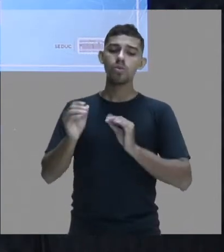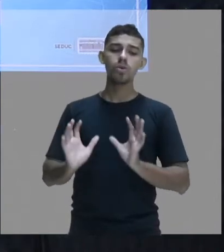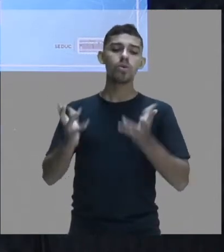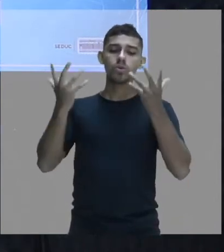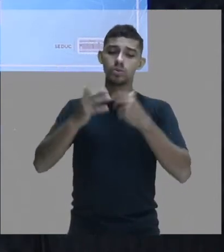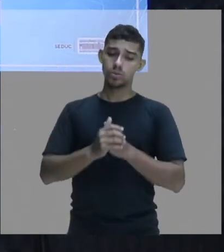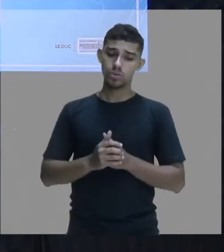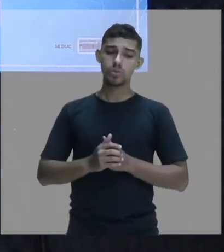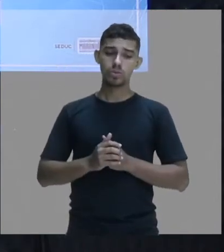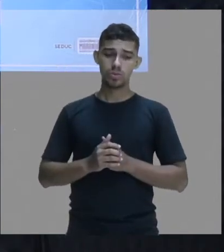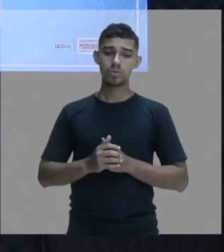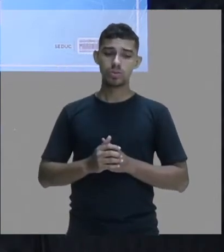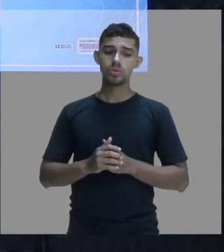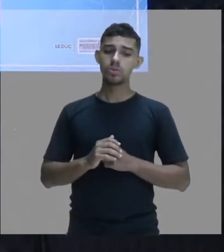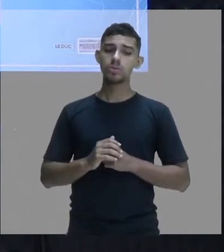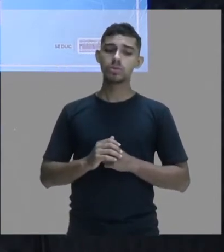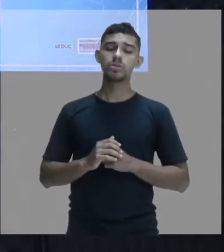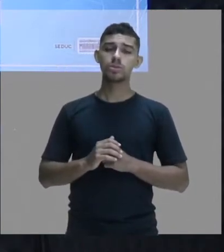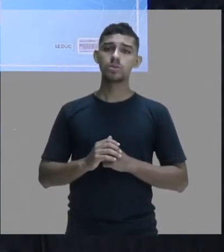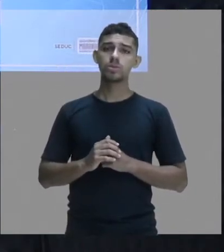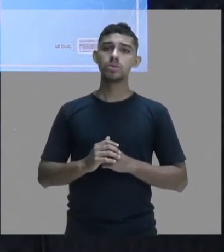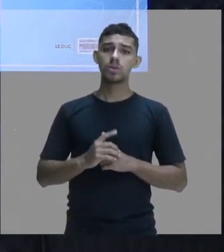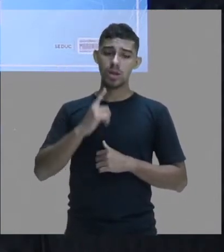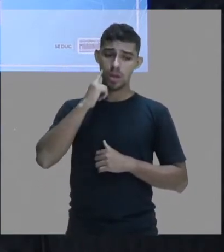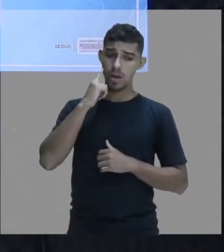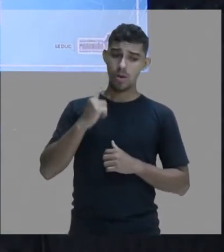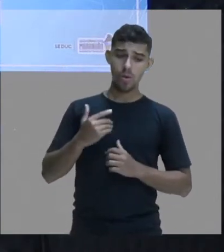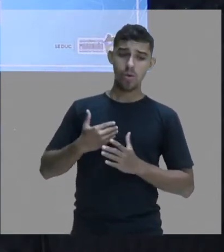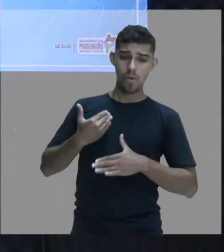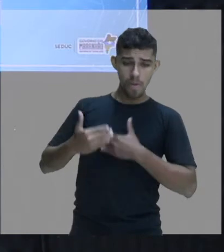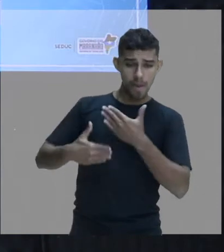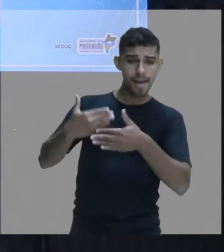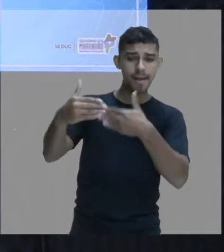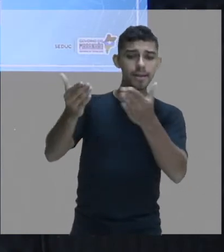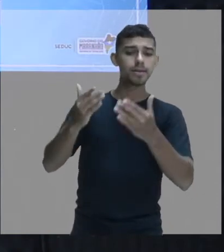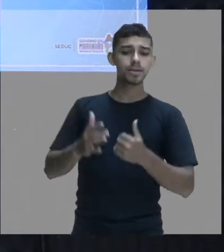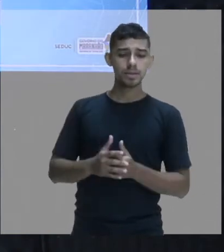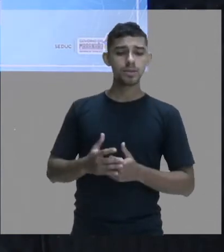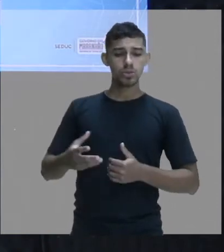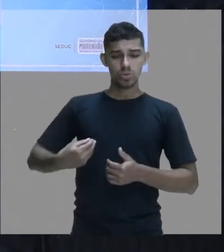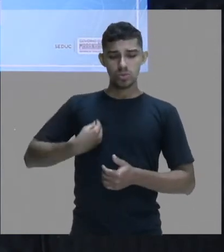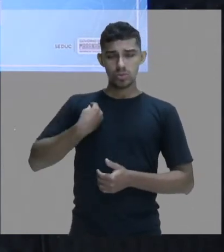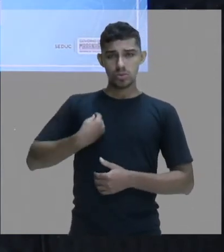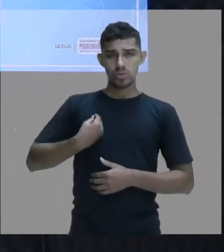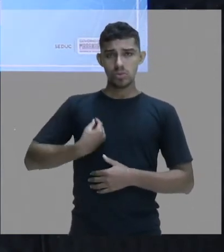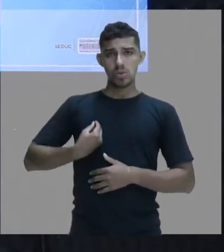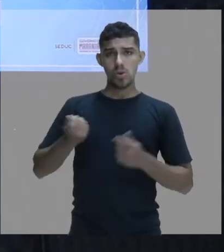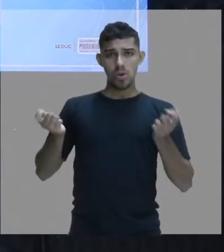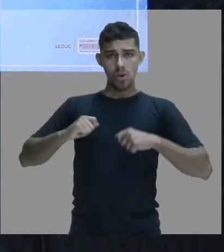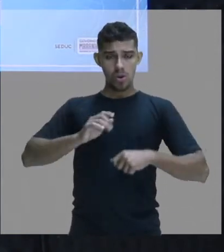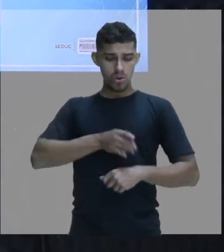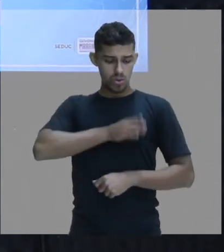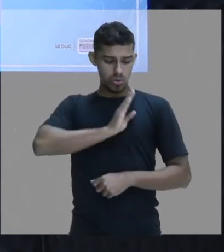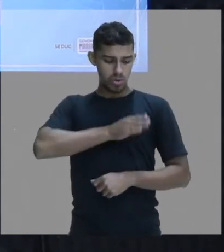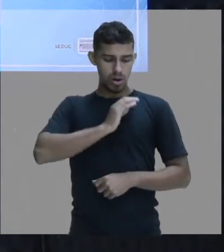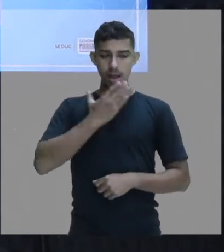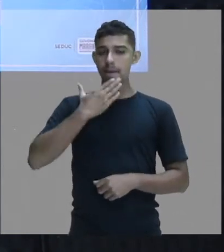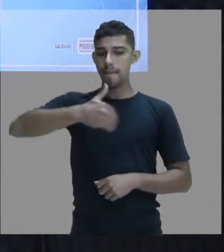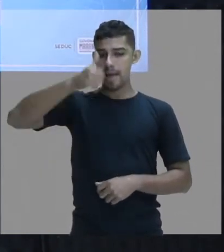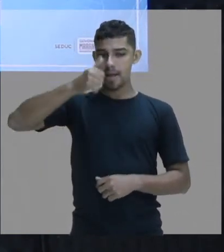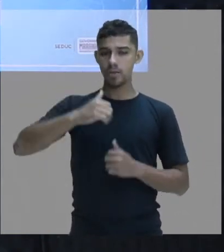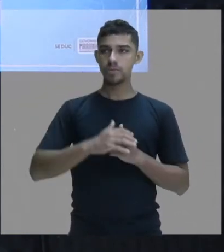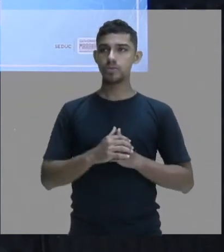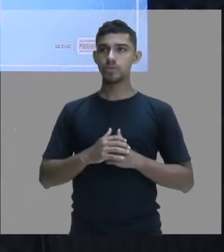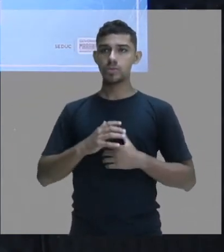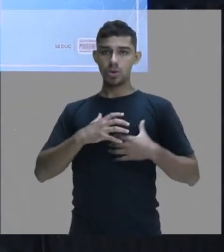acontece? Quando eu começo a trabalhar de forma contínua, meu organismo, meu coração, ele vai trabalhar melhor.